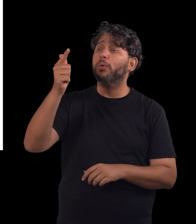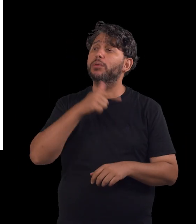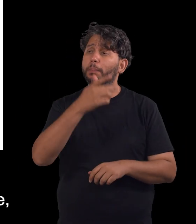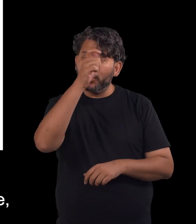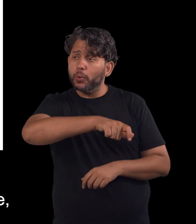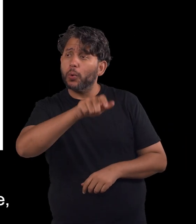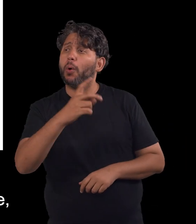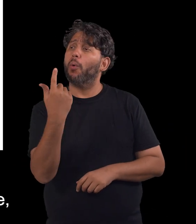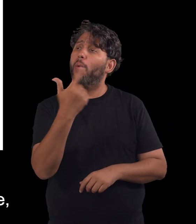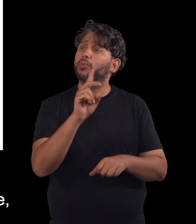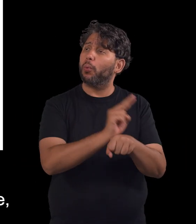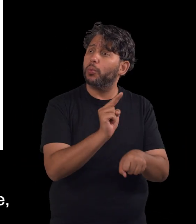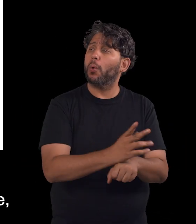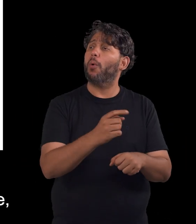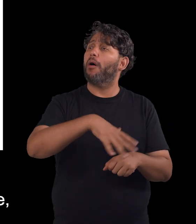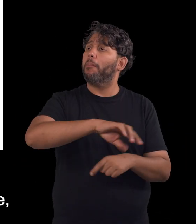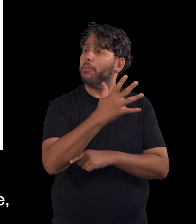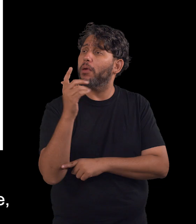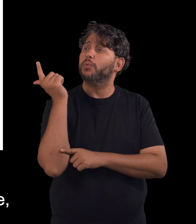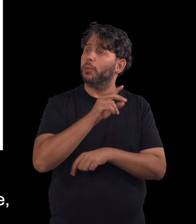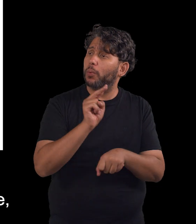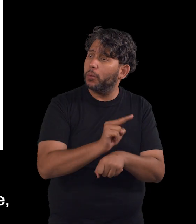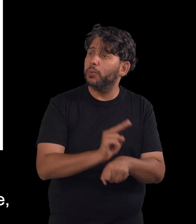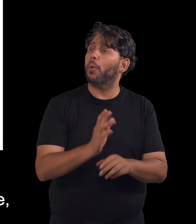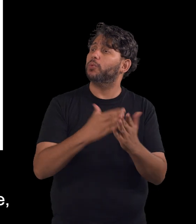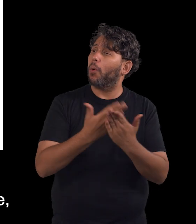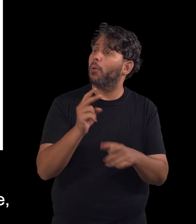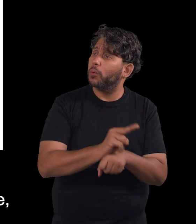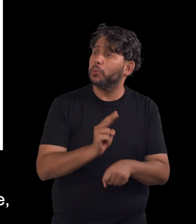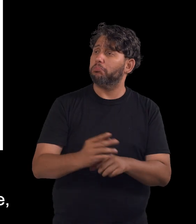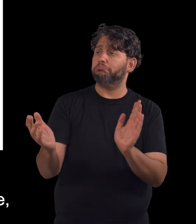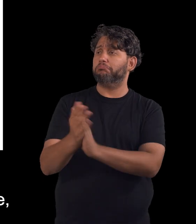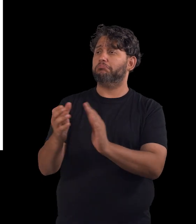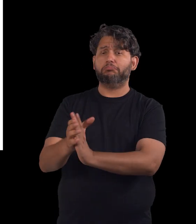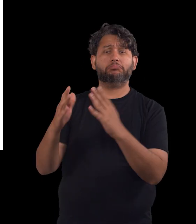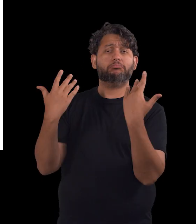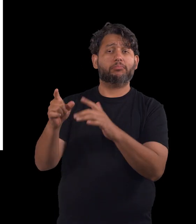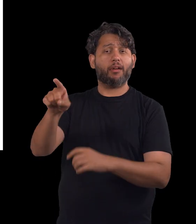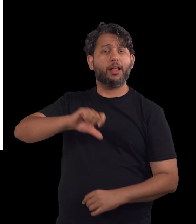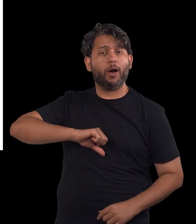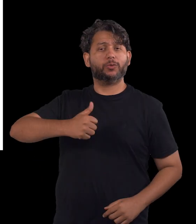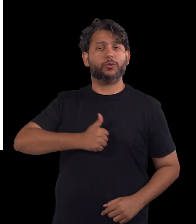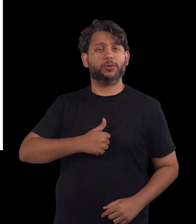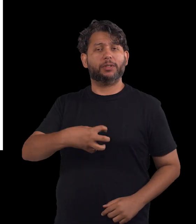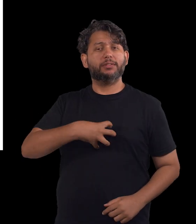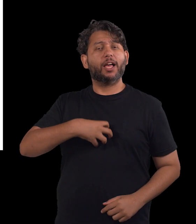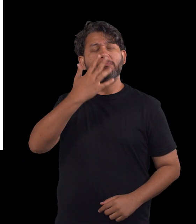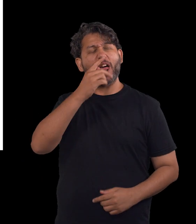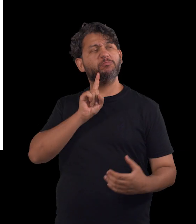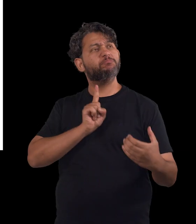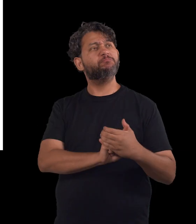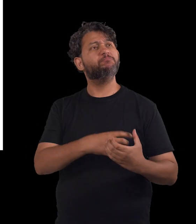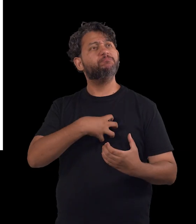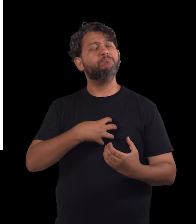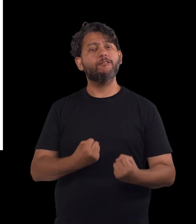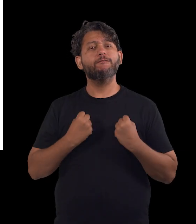ao cuidado com o outro, com o ambiente e com a escola são dignos de destaque, fortalecendo a autoestima, o senso